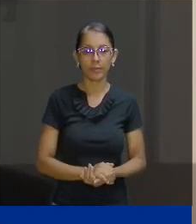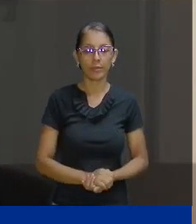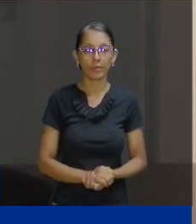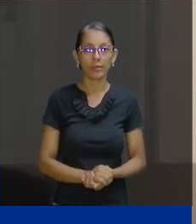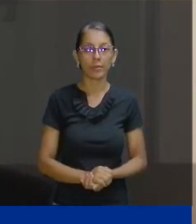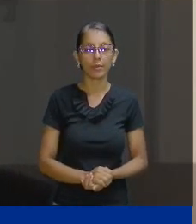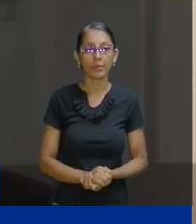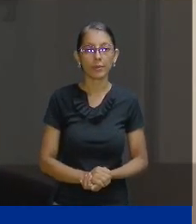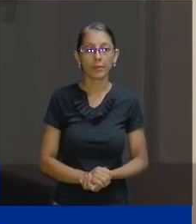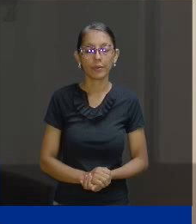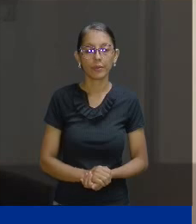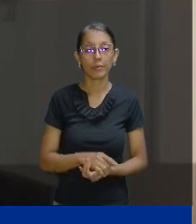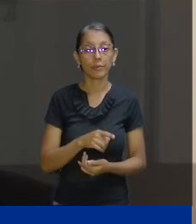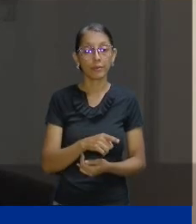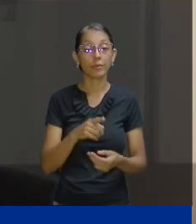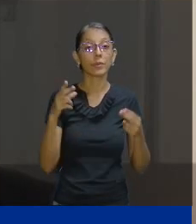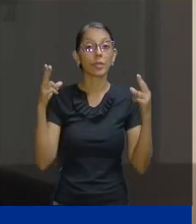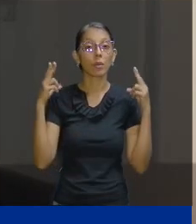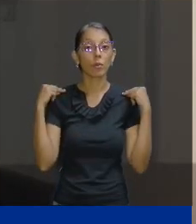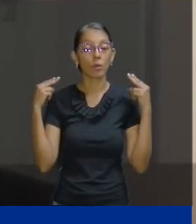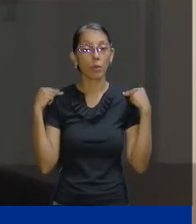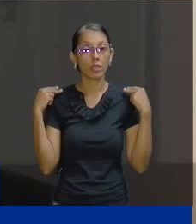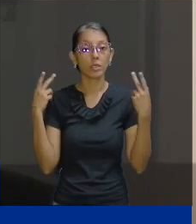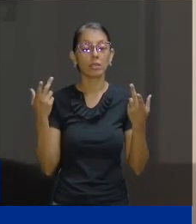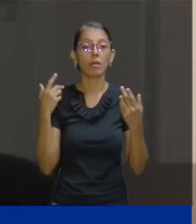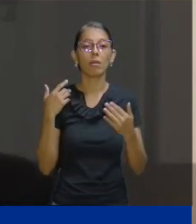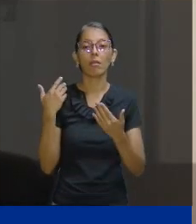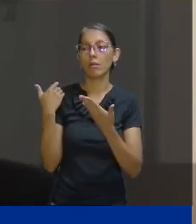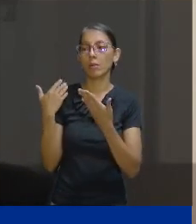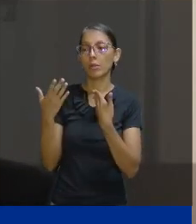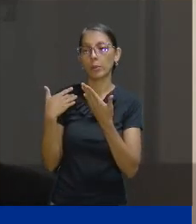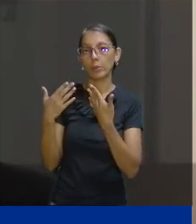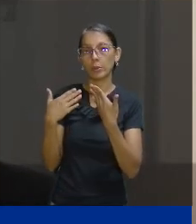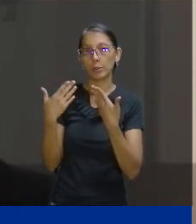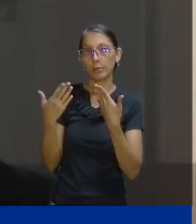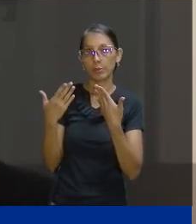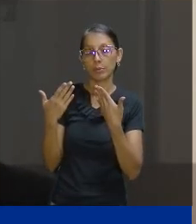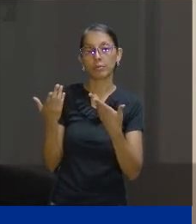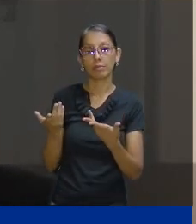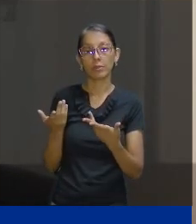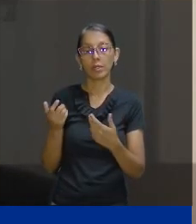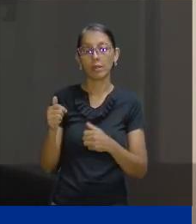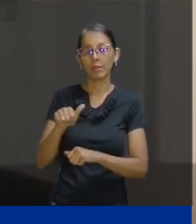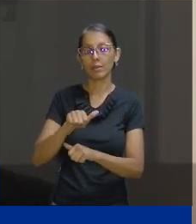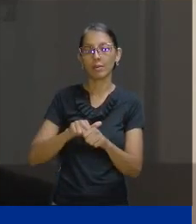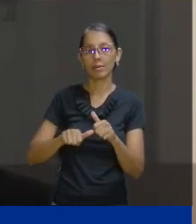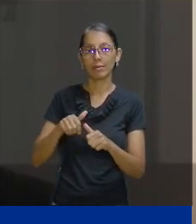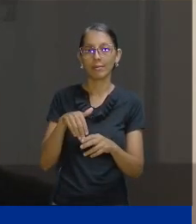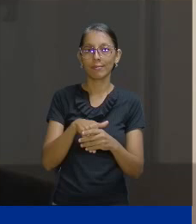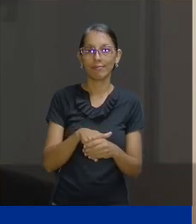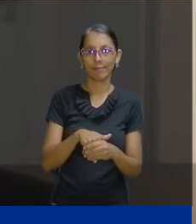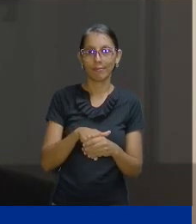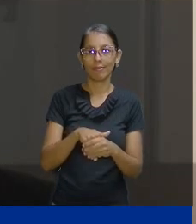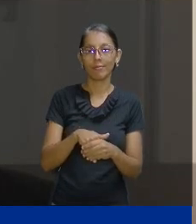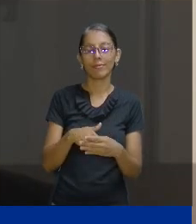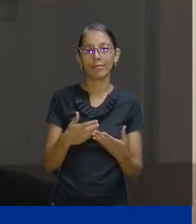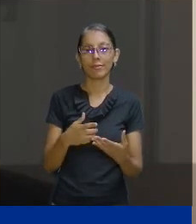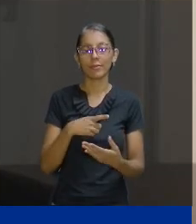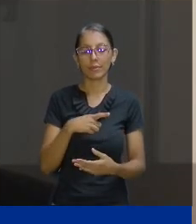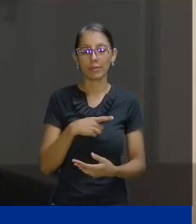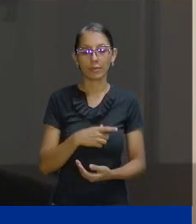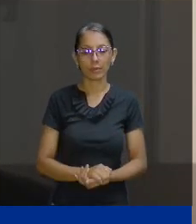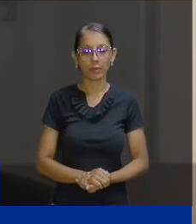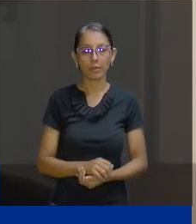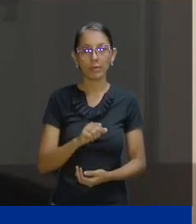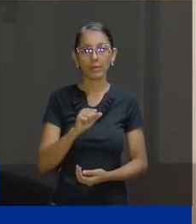que houve transporte em troca de votos. Lembrando, nesse ano das eleições, que é o ano dessa AGE,